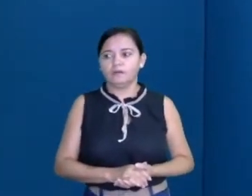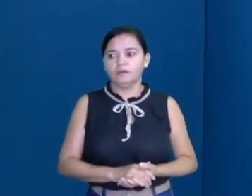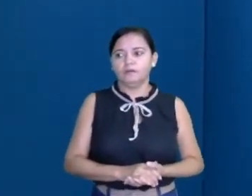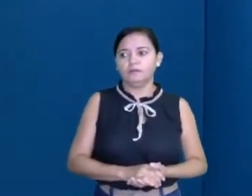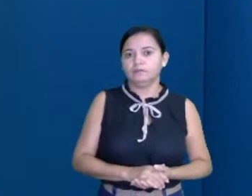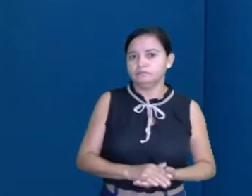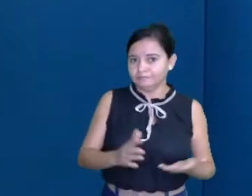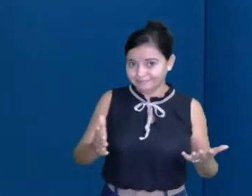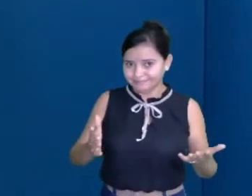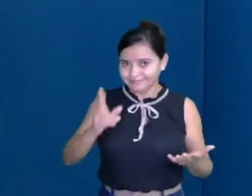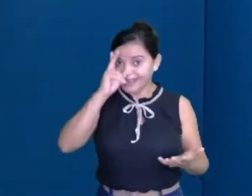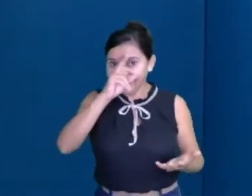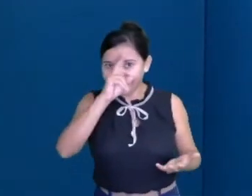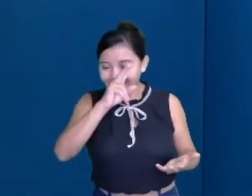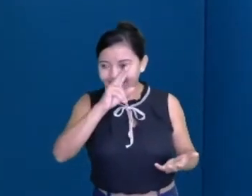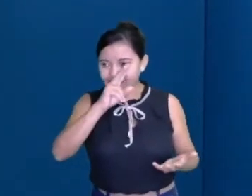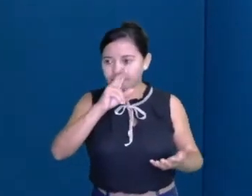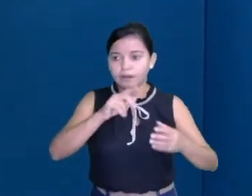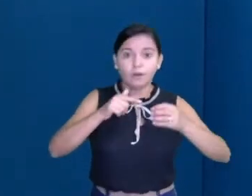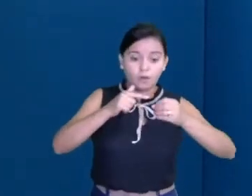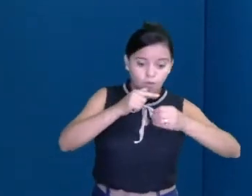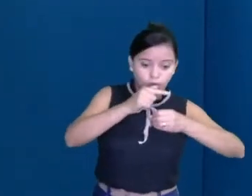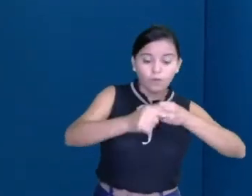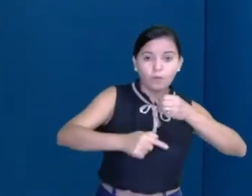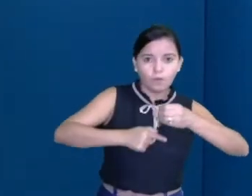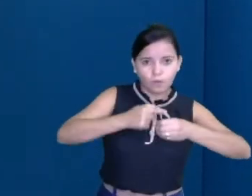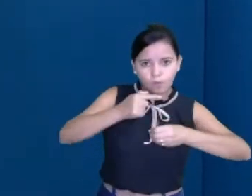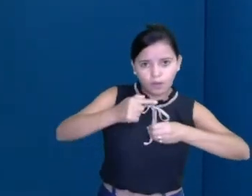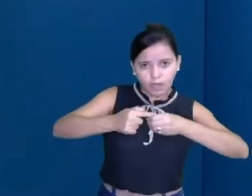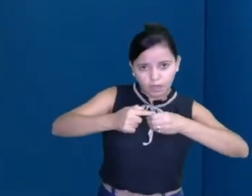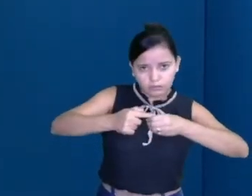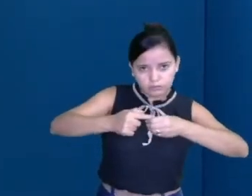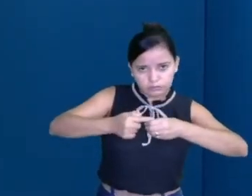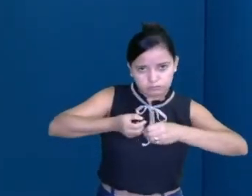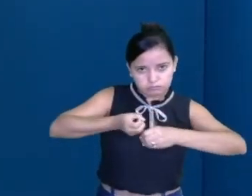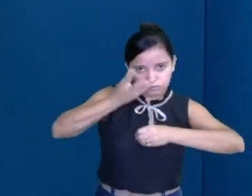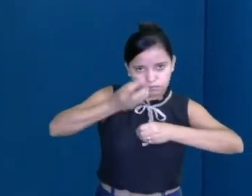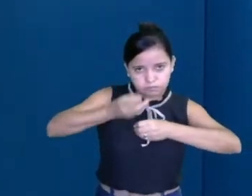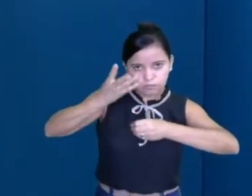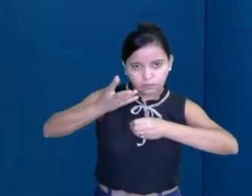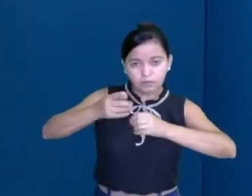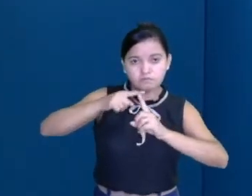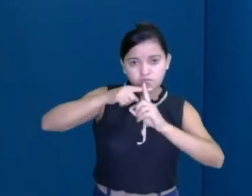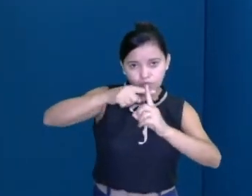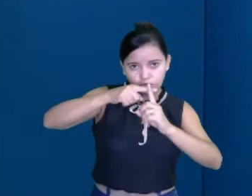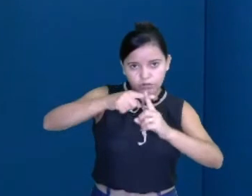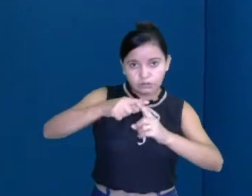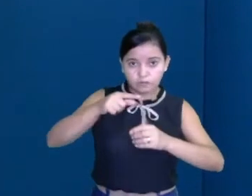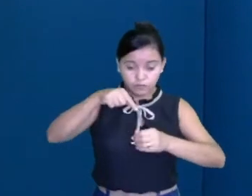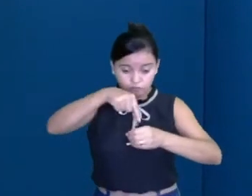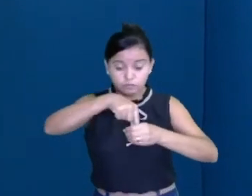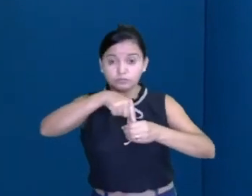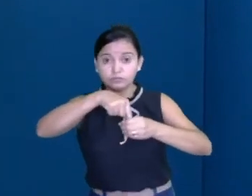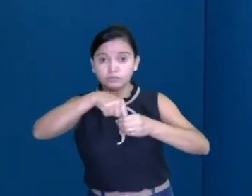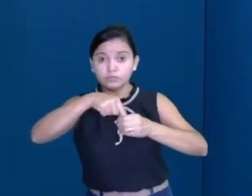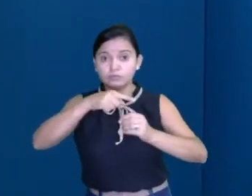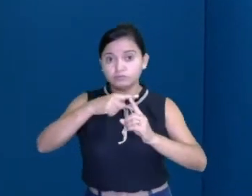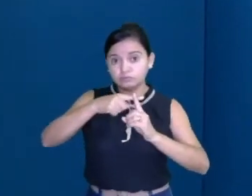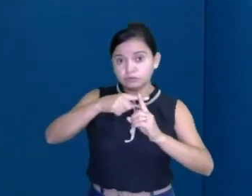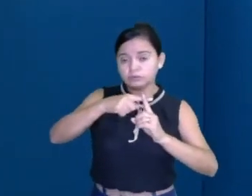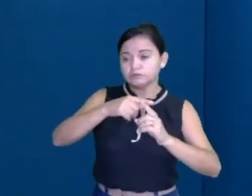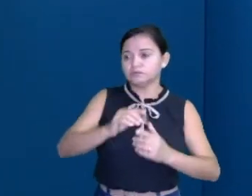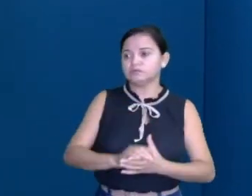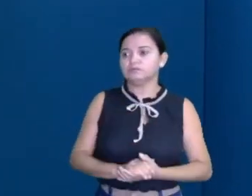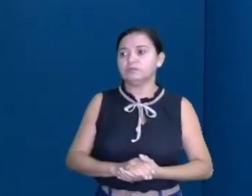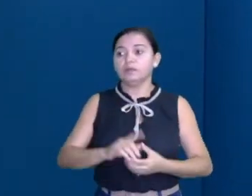só reforçando, né, os átomos são formados por um núcleo de carga positiva, os prótons e os nêutrons, que não têm carga nenhuma, e